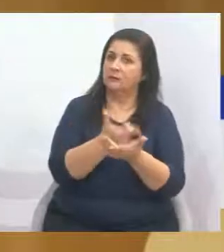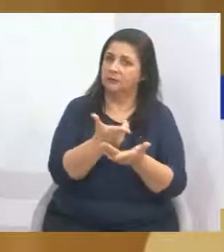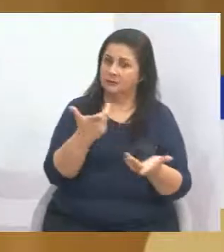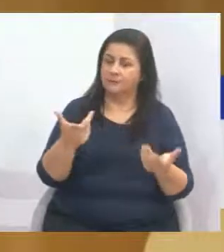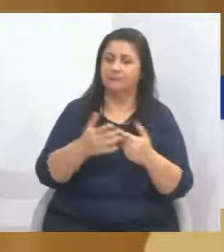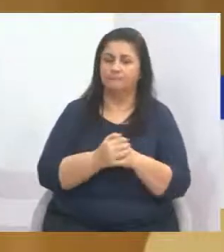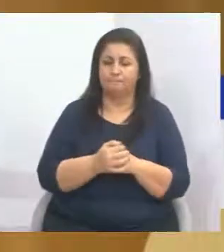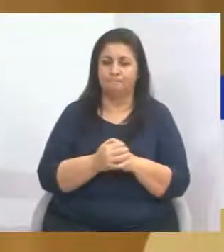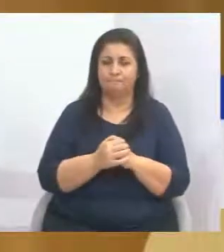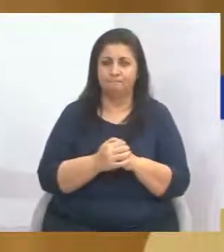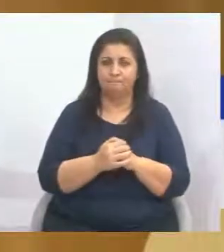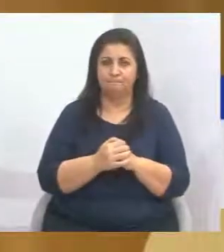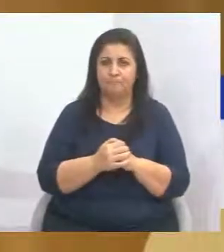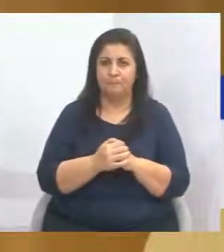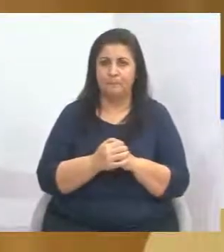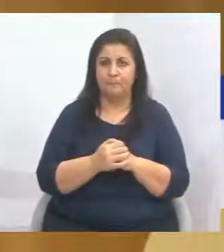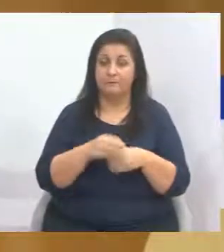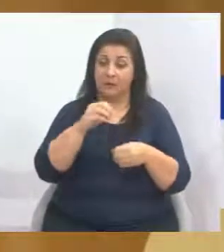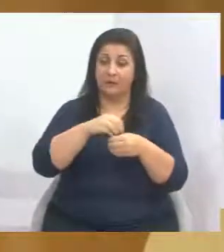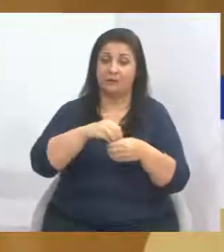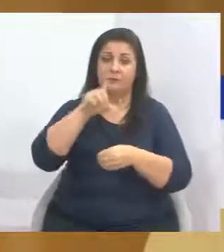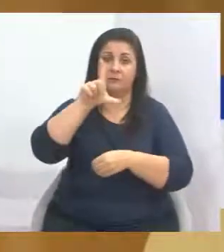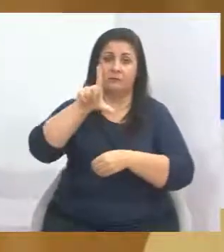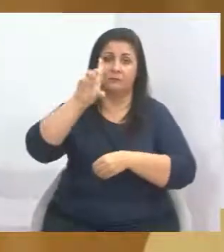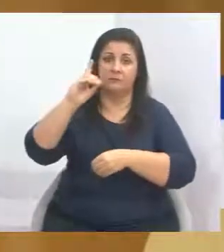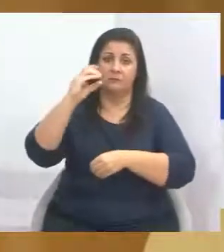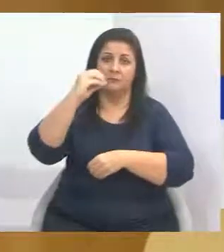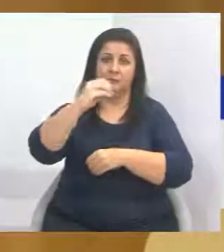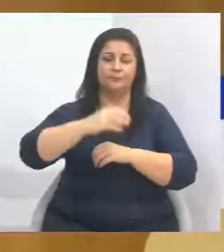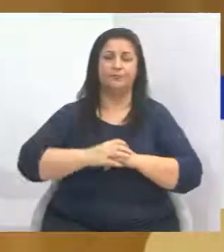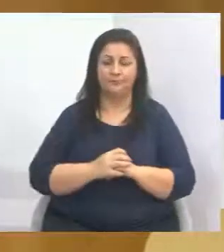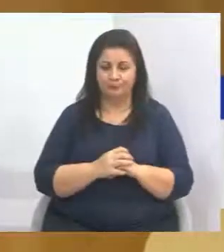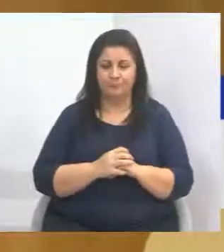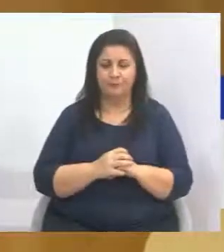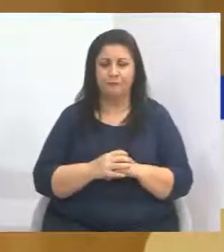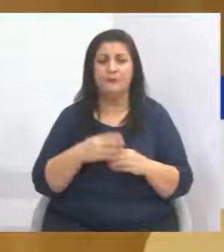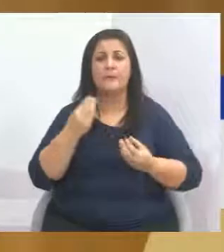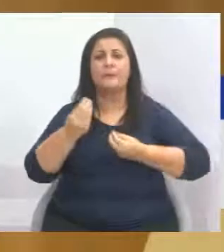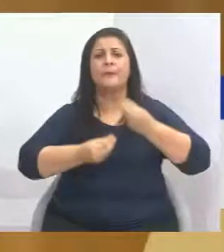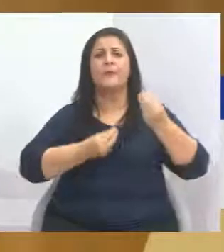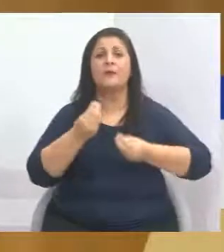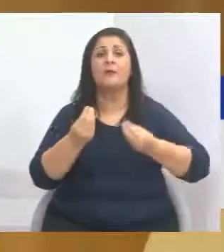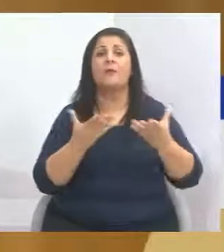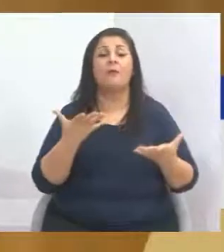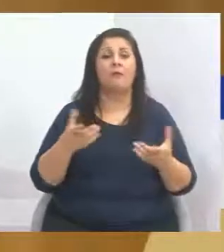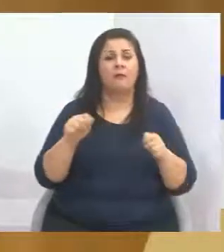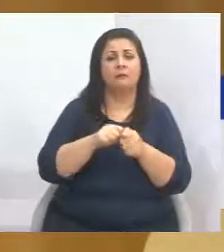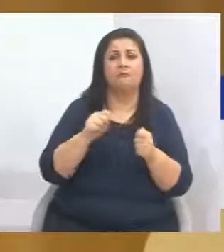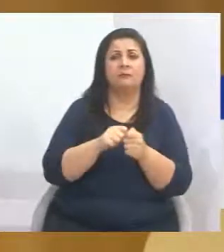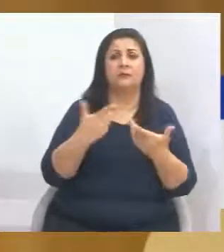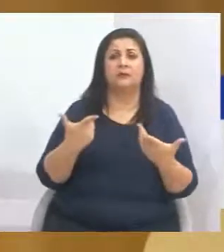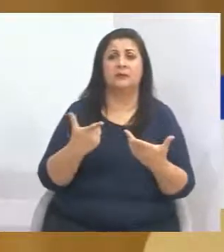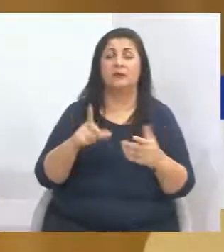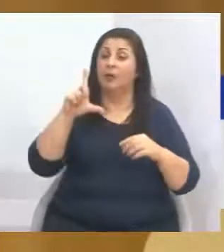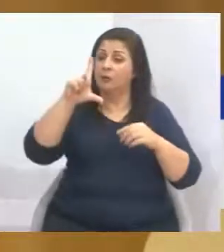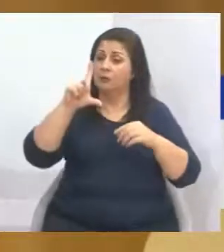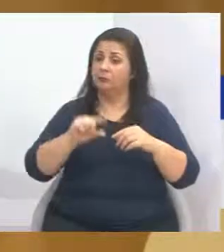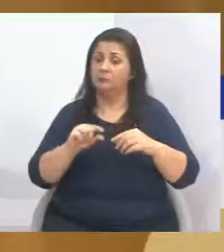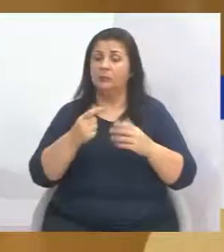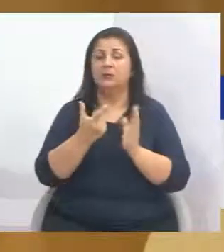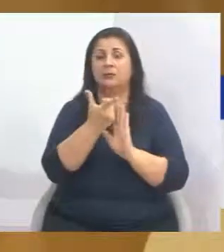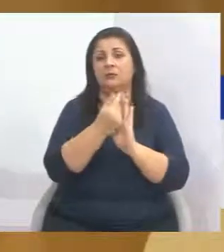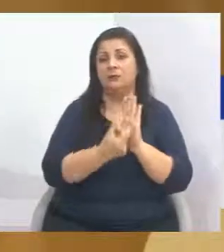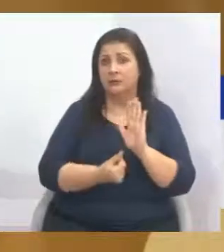fiscais previstas na LDO e as medidas de compensação com aumento de receita e diminuição